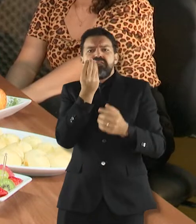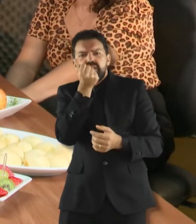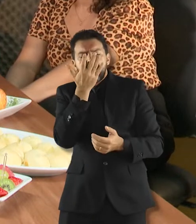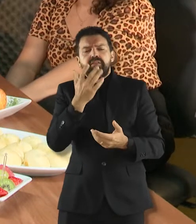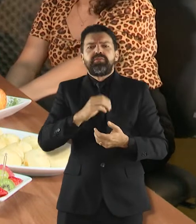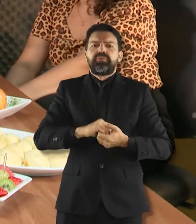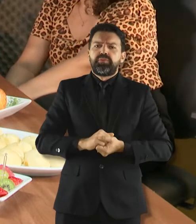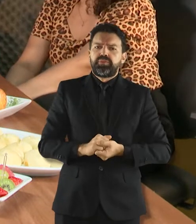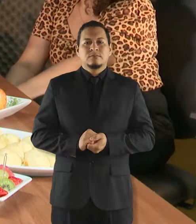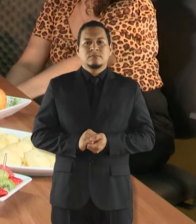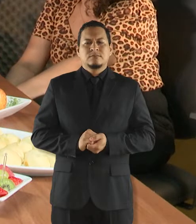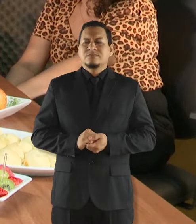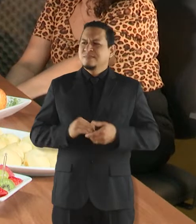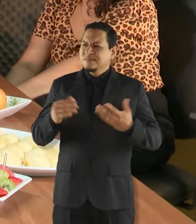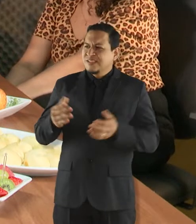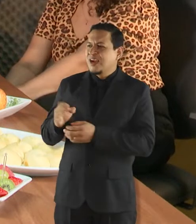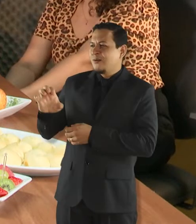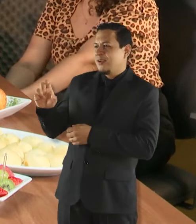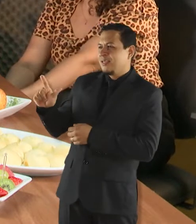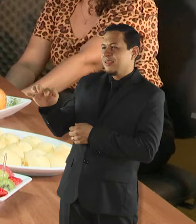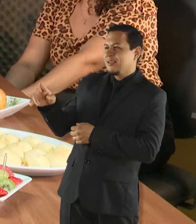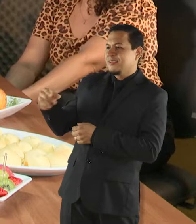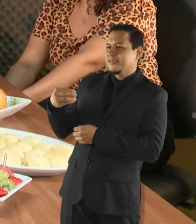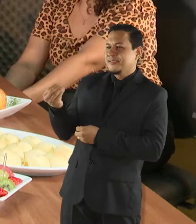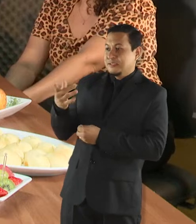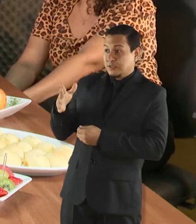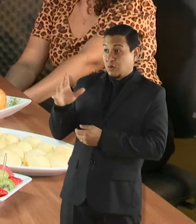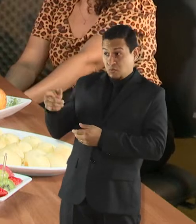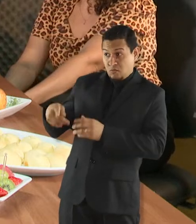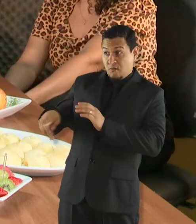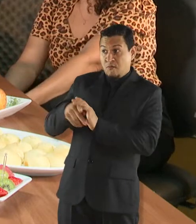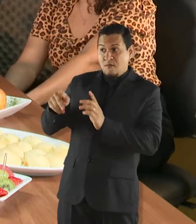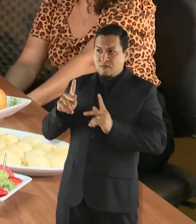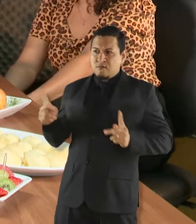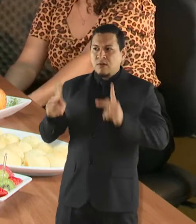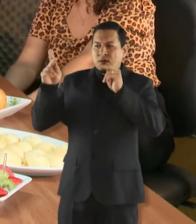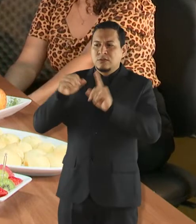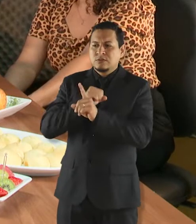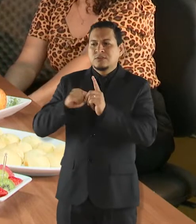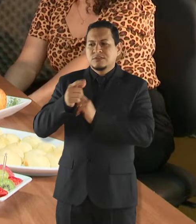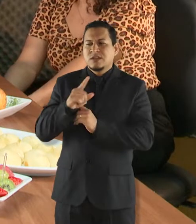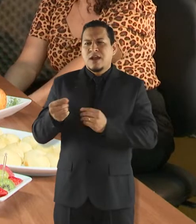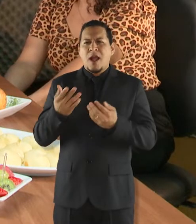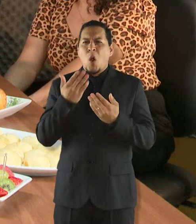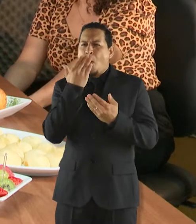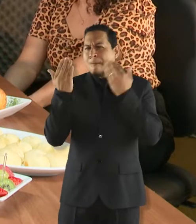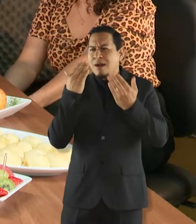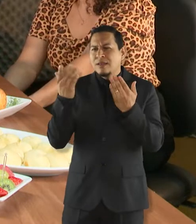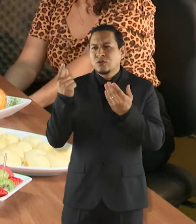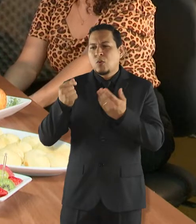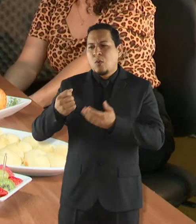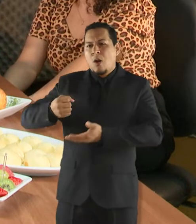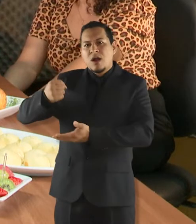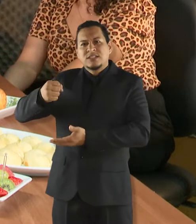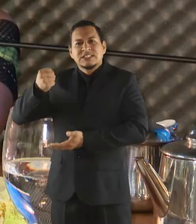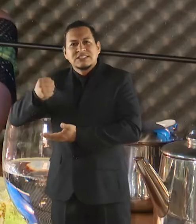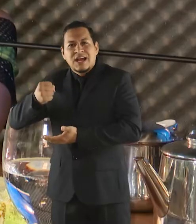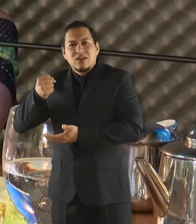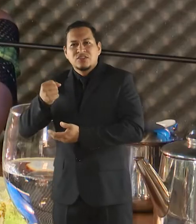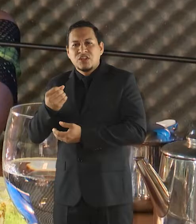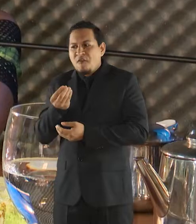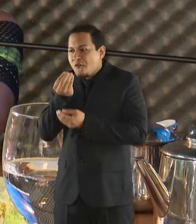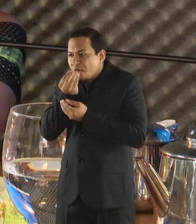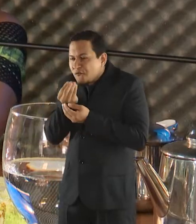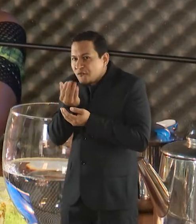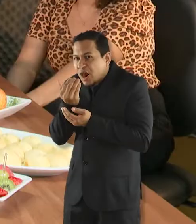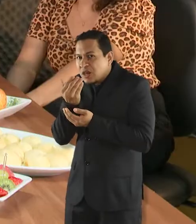olha. E aí ela passou a ser um objeto do... O valor social dela é o valor também, né? de uma saca de farinha. Quanto custa uma saca de farinha? 50, 100